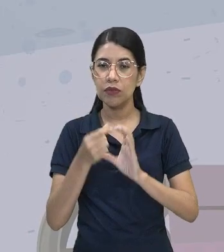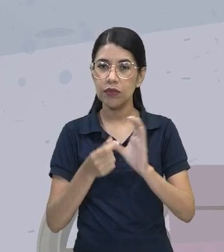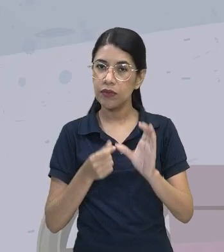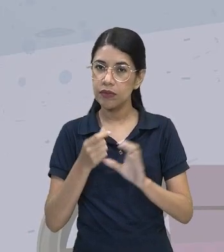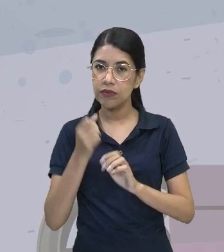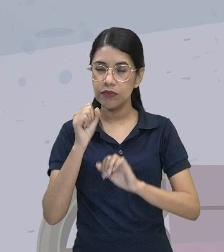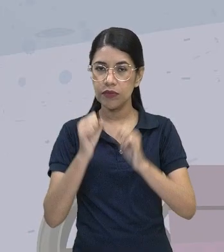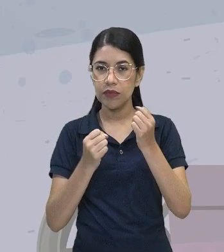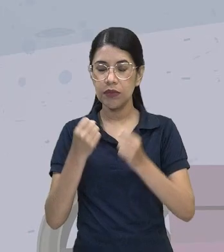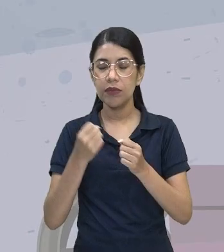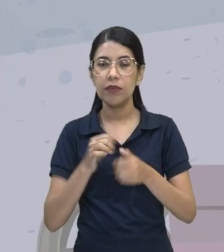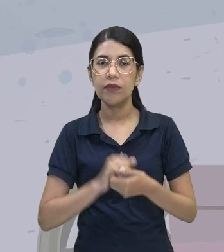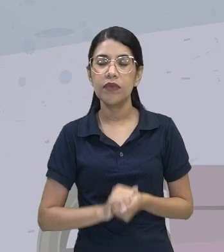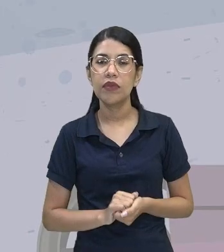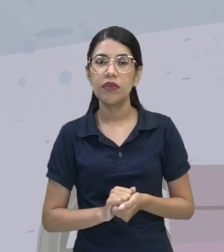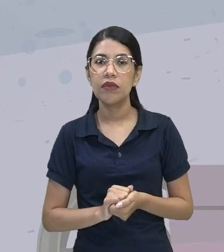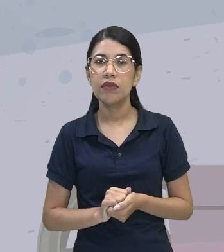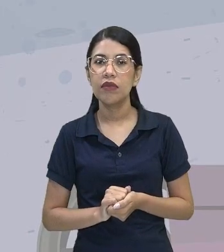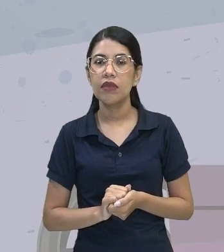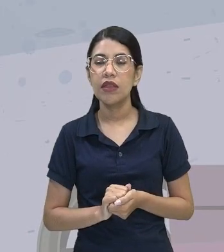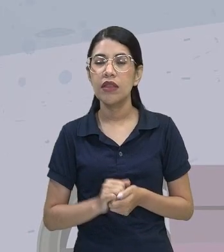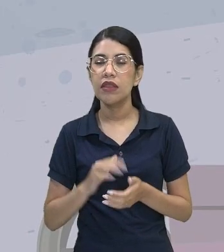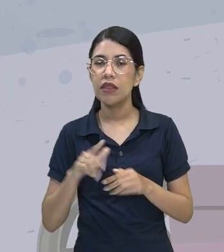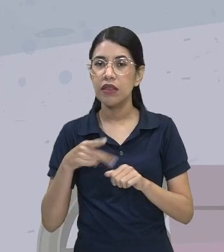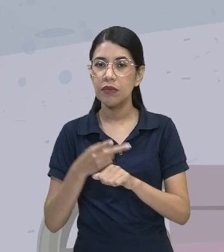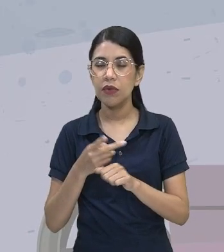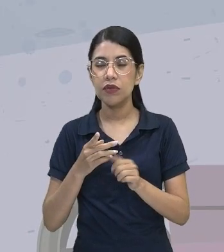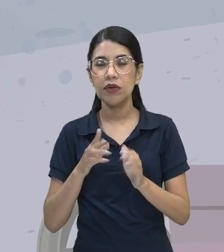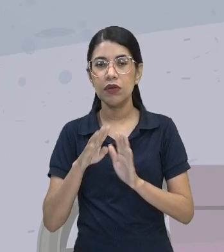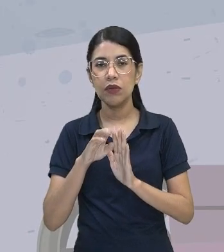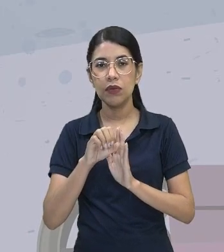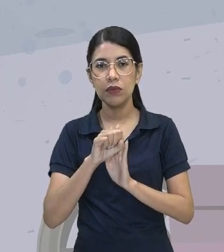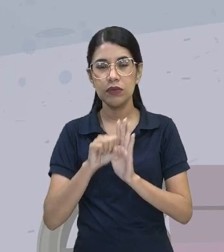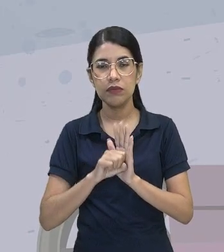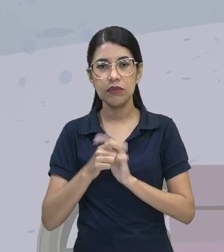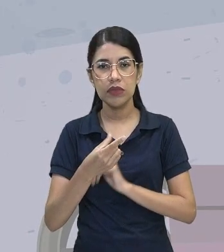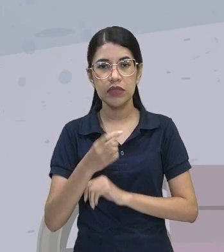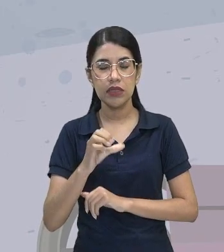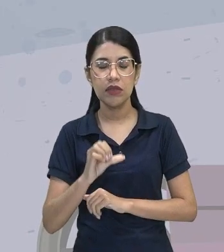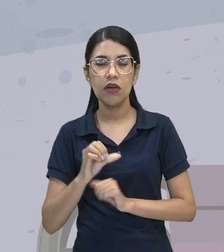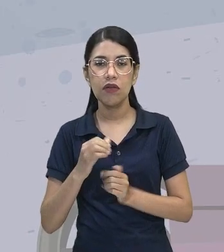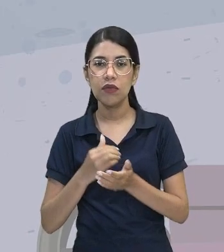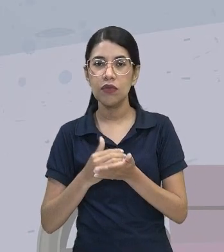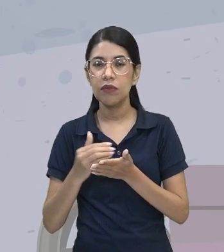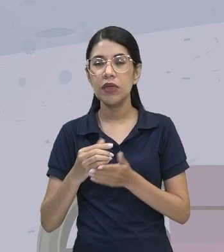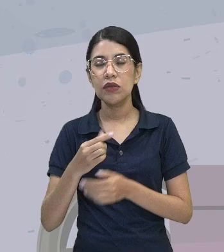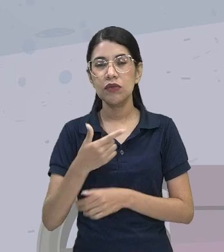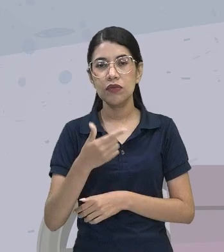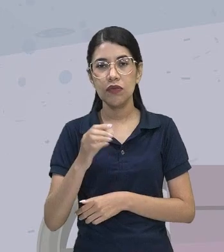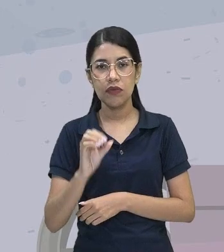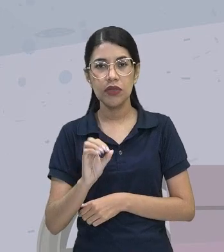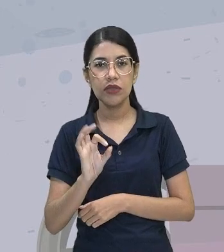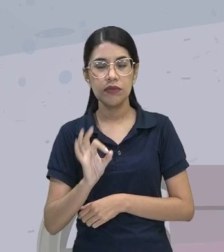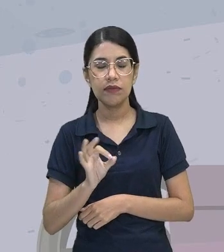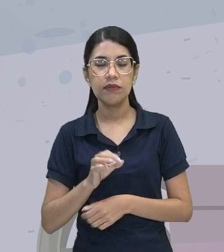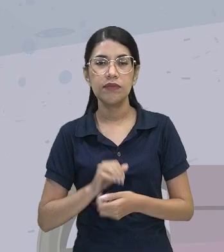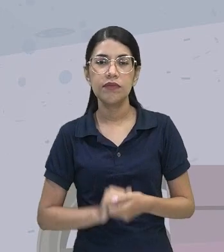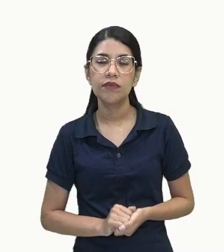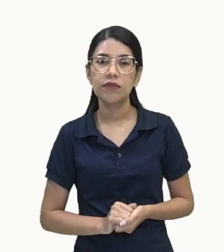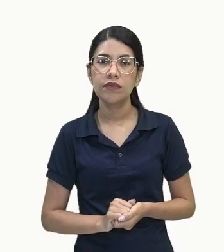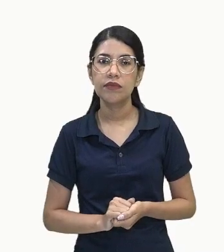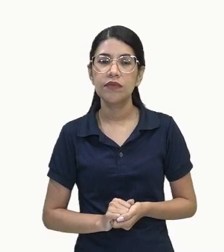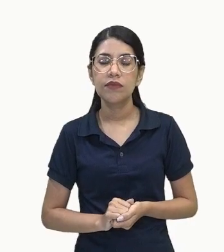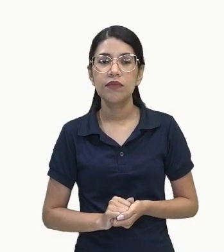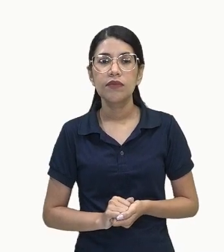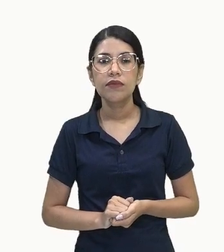industrial, primeiramente ali da segunda metade do século XIX e também o começo ali do século XX. Vamos voltar com o